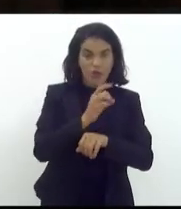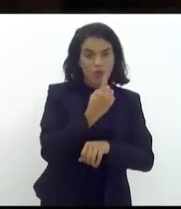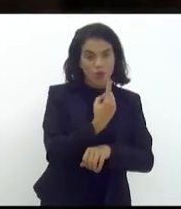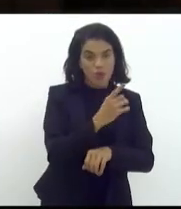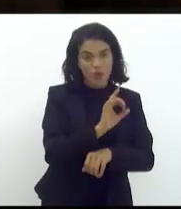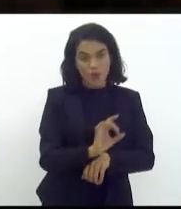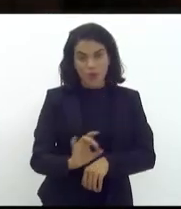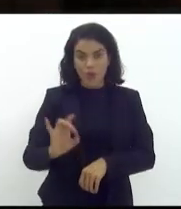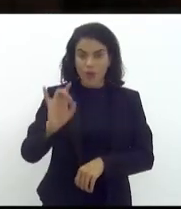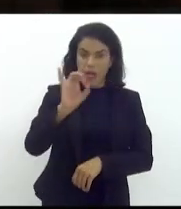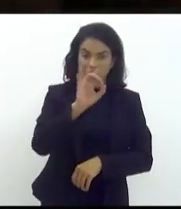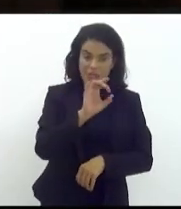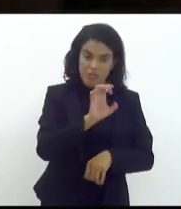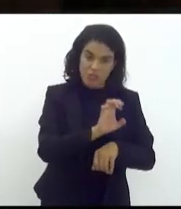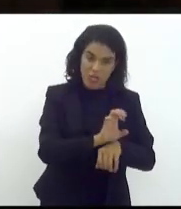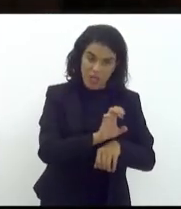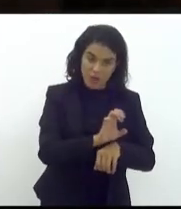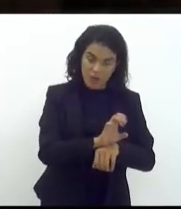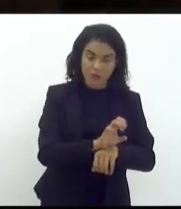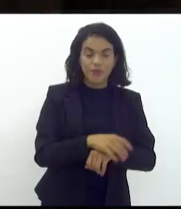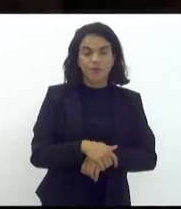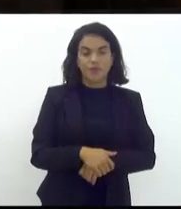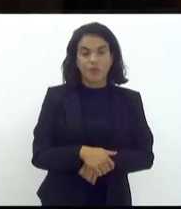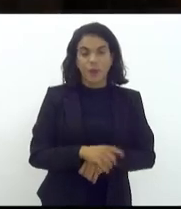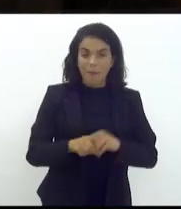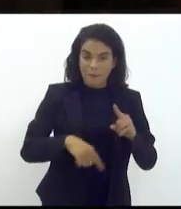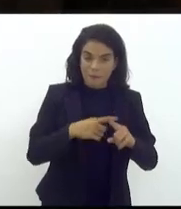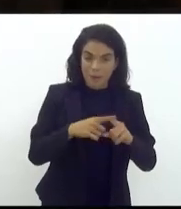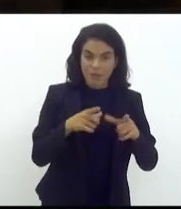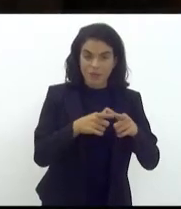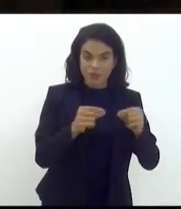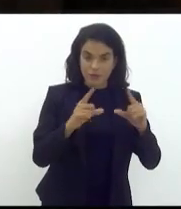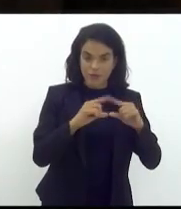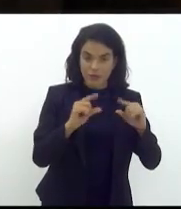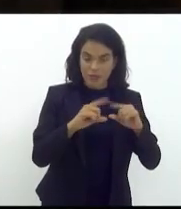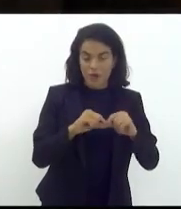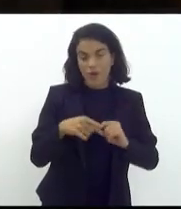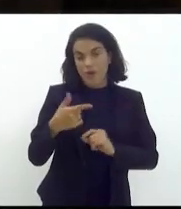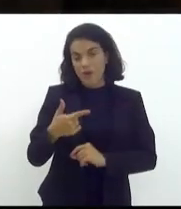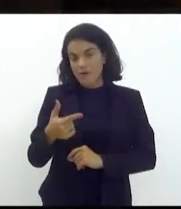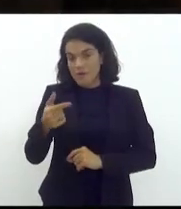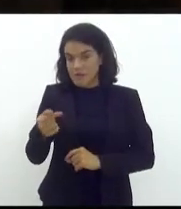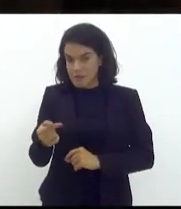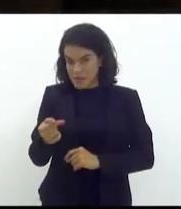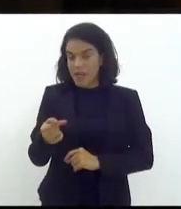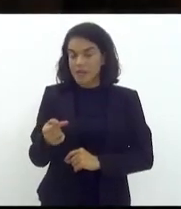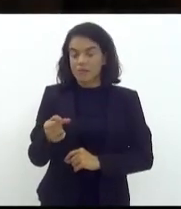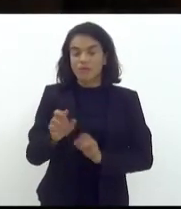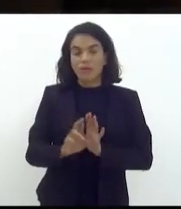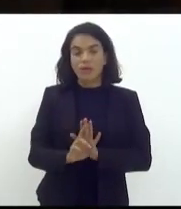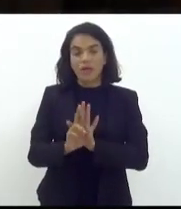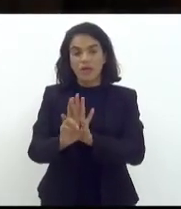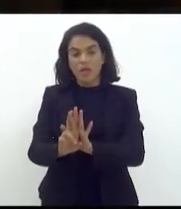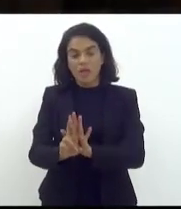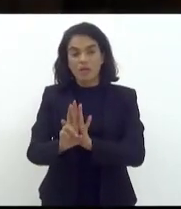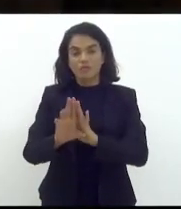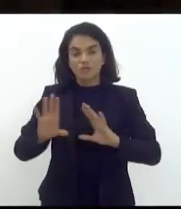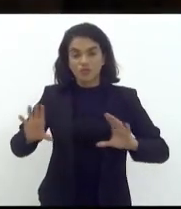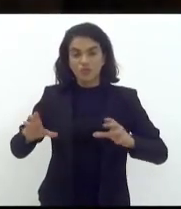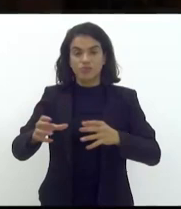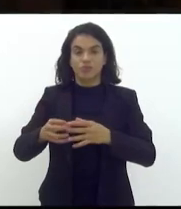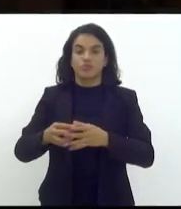estado 26 estados mas o Distrito Federal e os outros 27 representando o